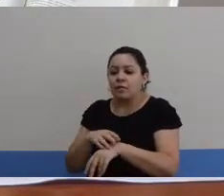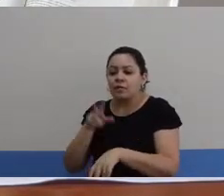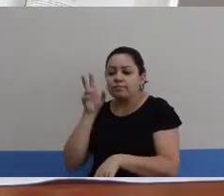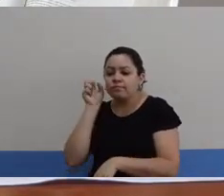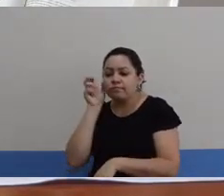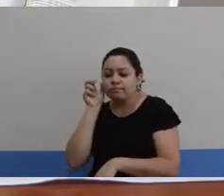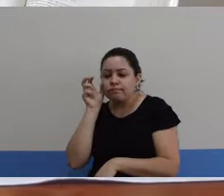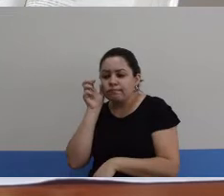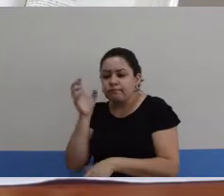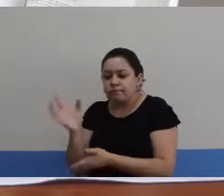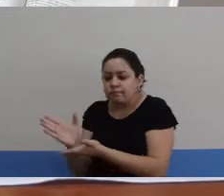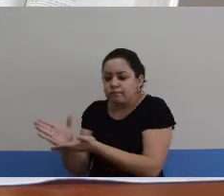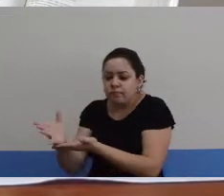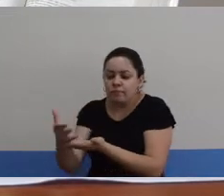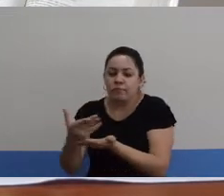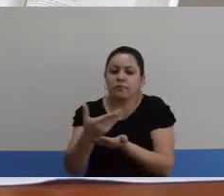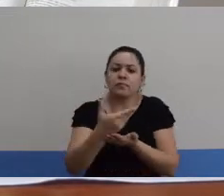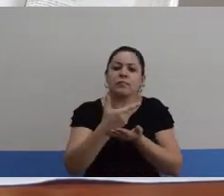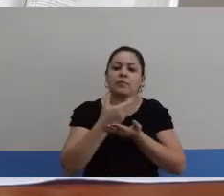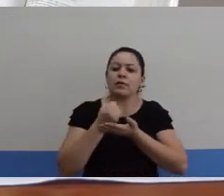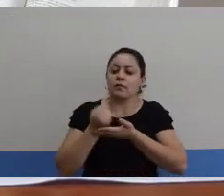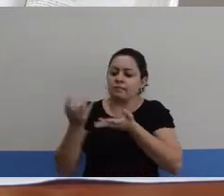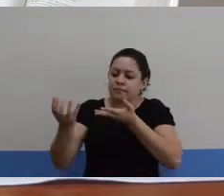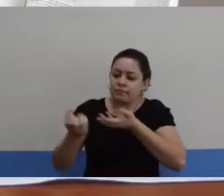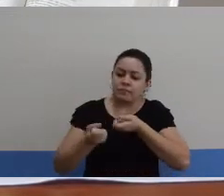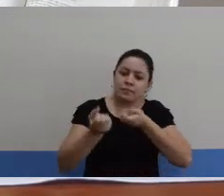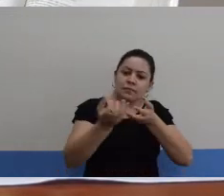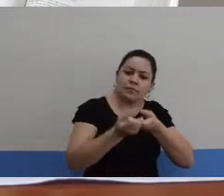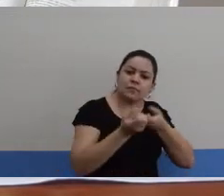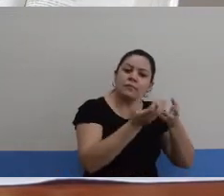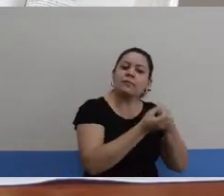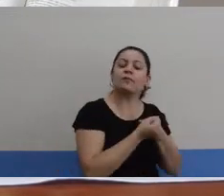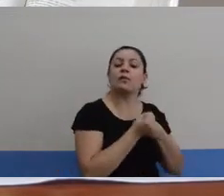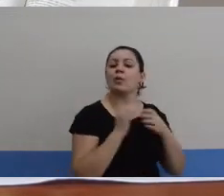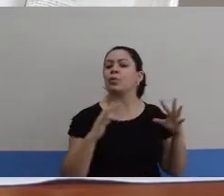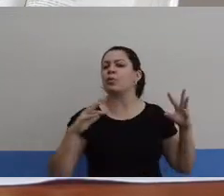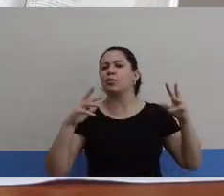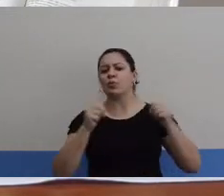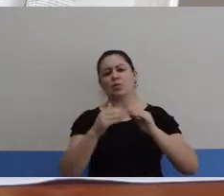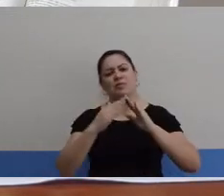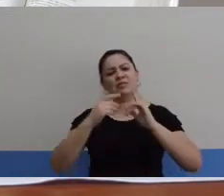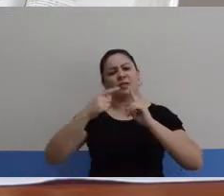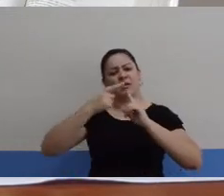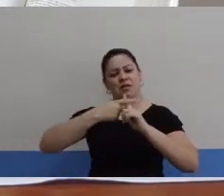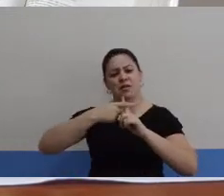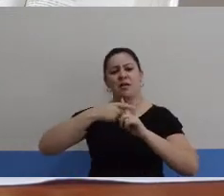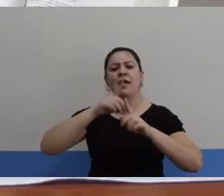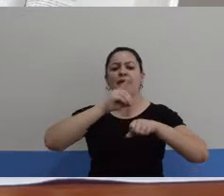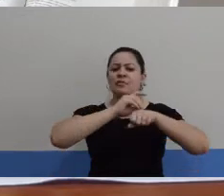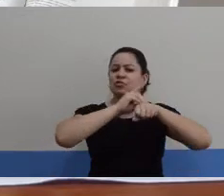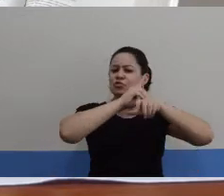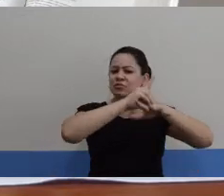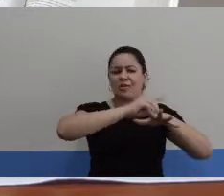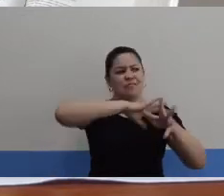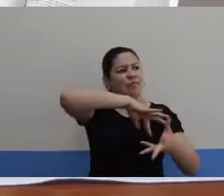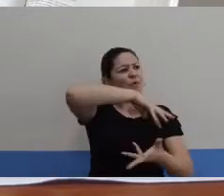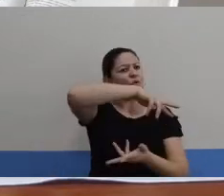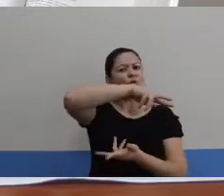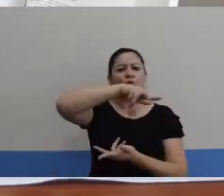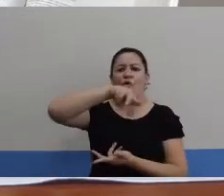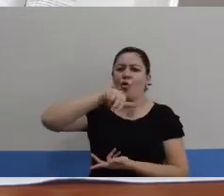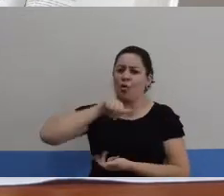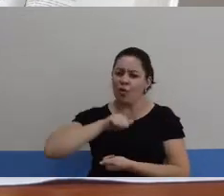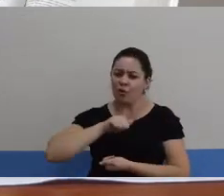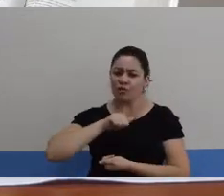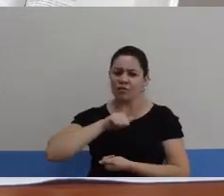que nós estamos fazendo agora de todas as igrejas particulares, que são as dioceses do mundo inteiro, e que